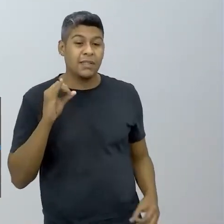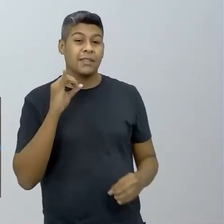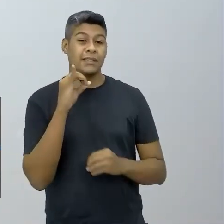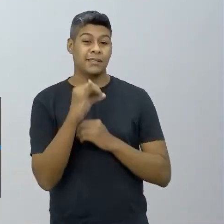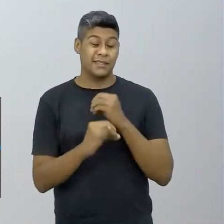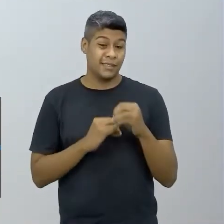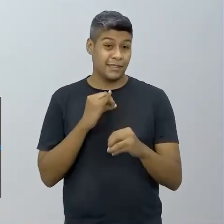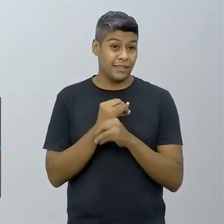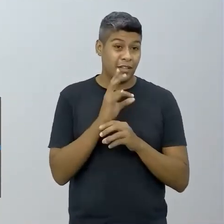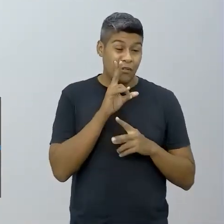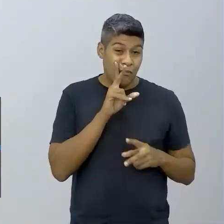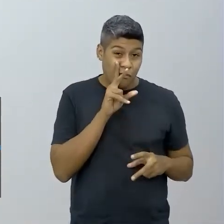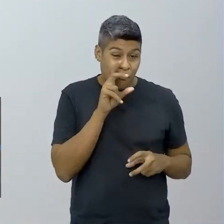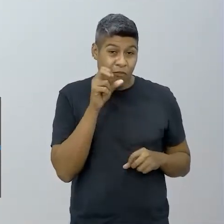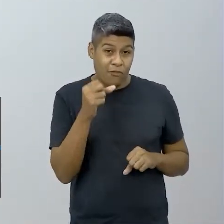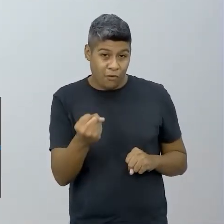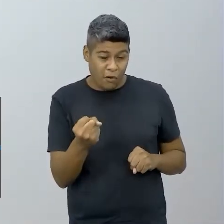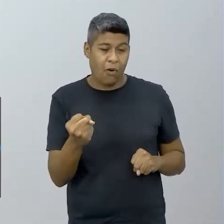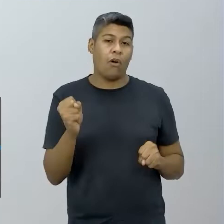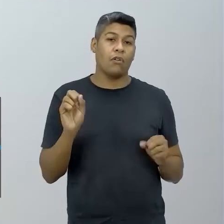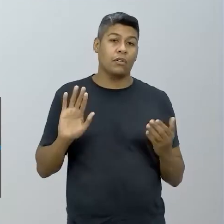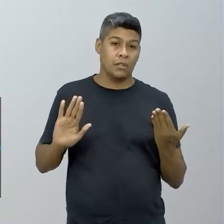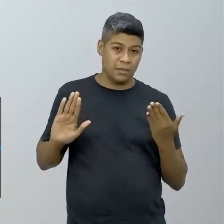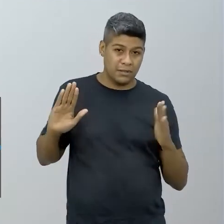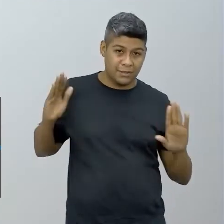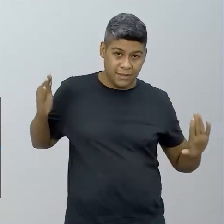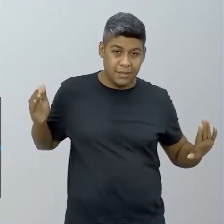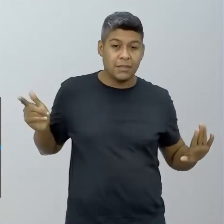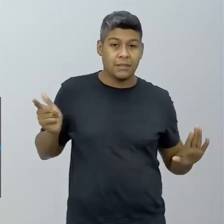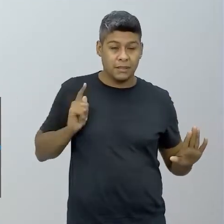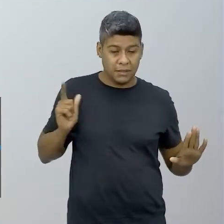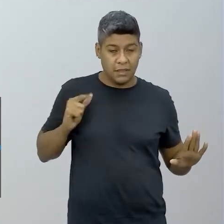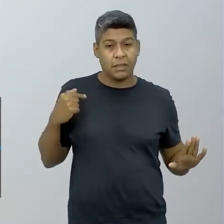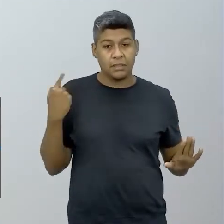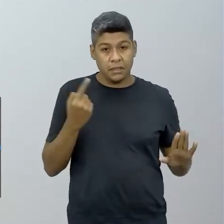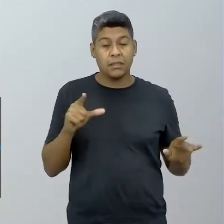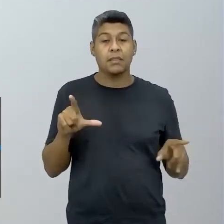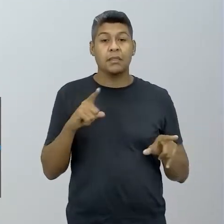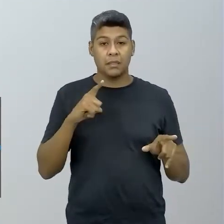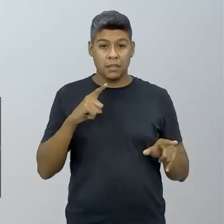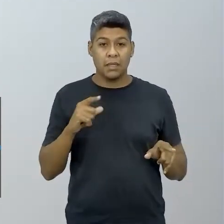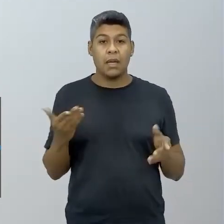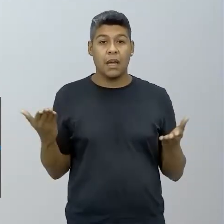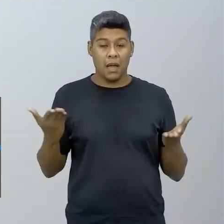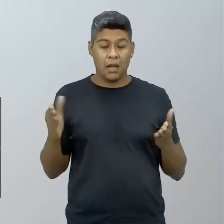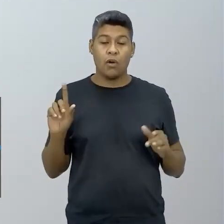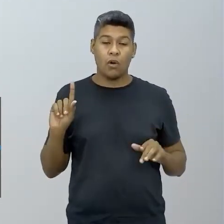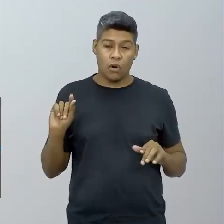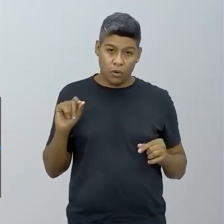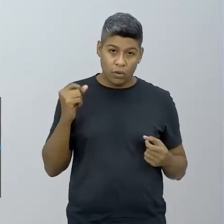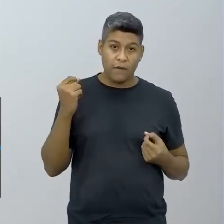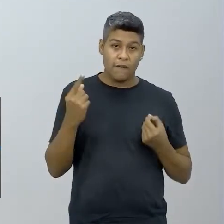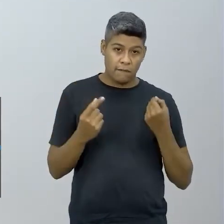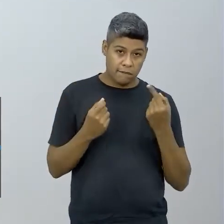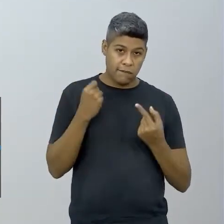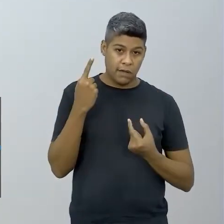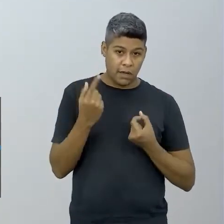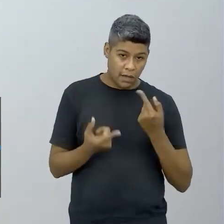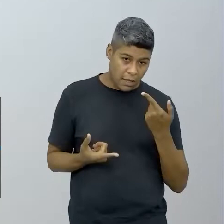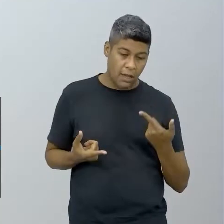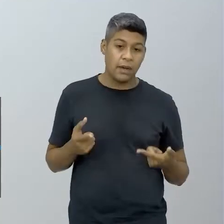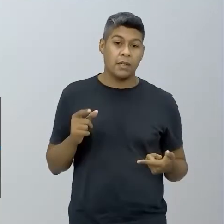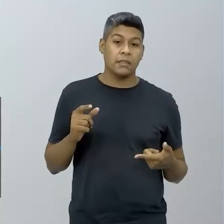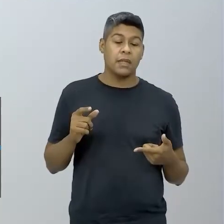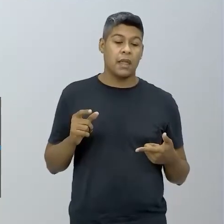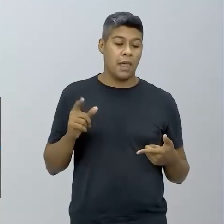Brasil, especialmente pela condição climática, pelo relevo, mas a gente também tem agora várias alternativas, como a termoelétrica, por